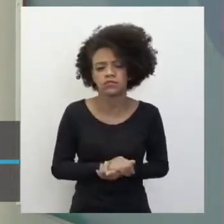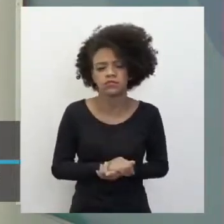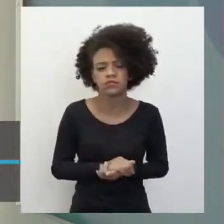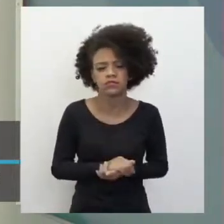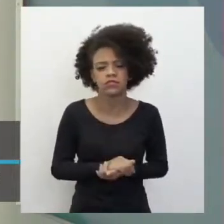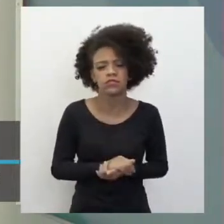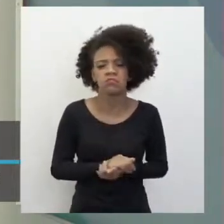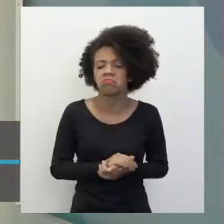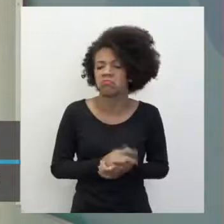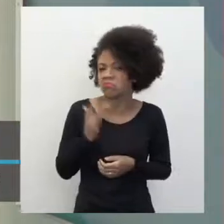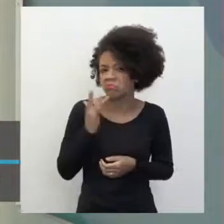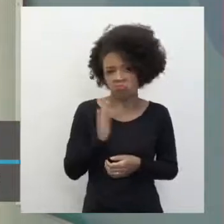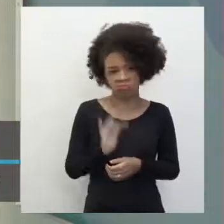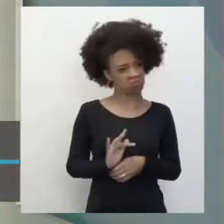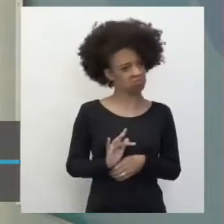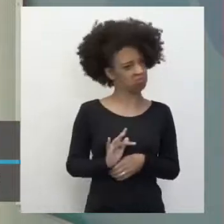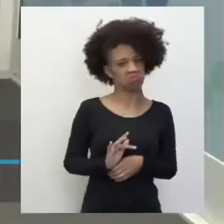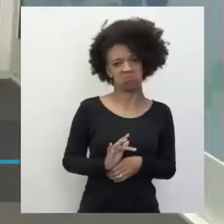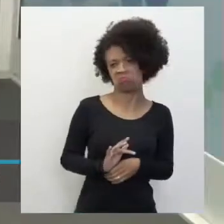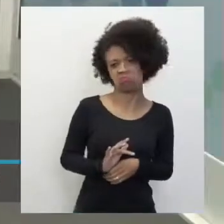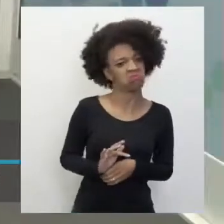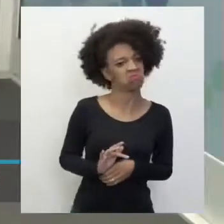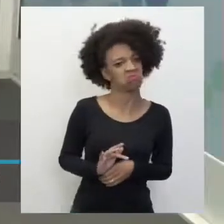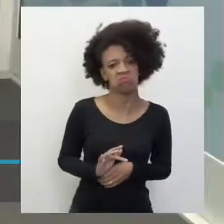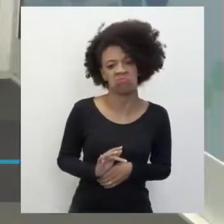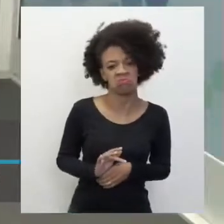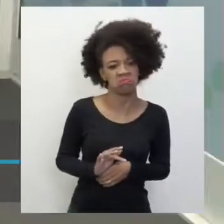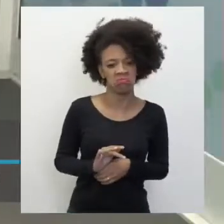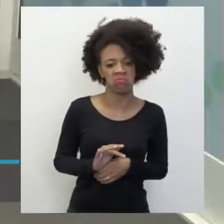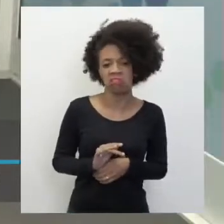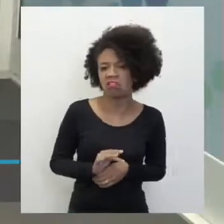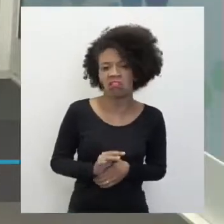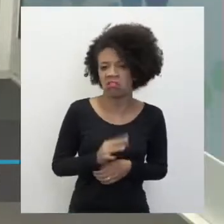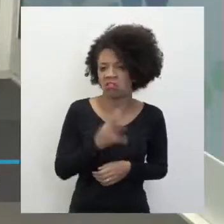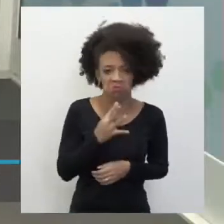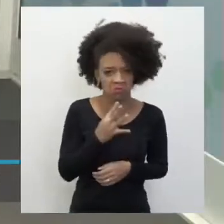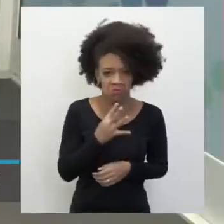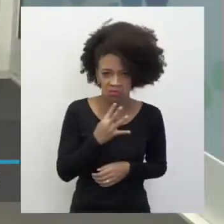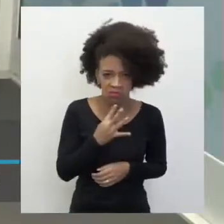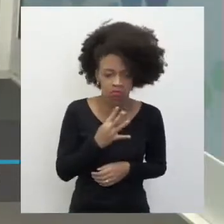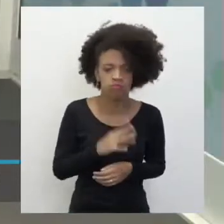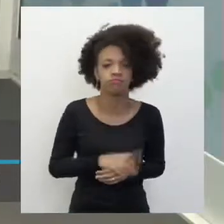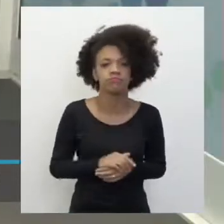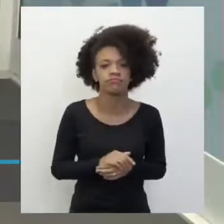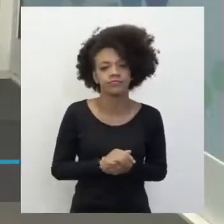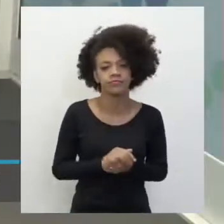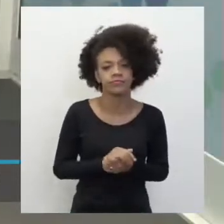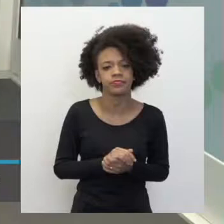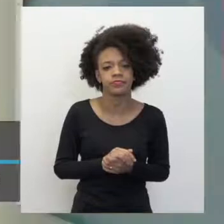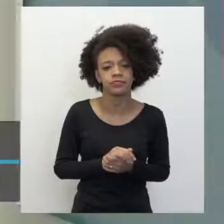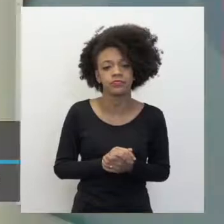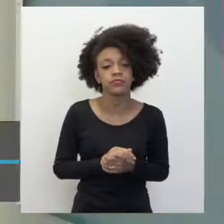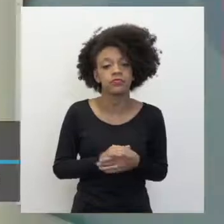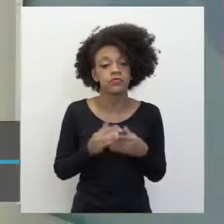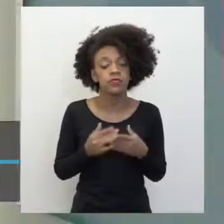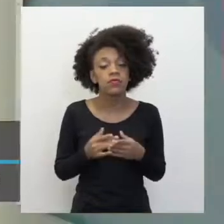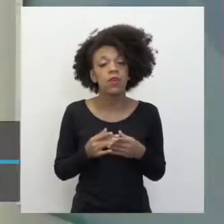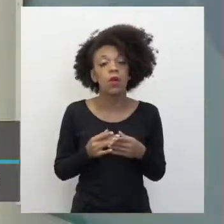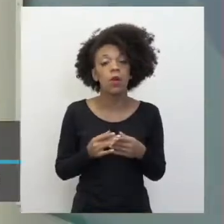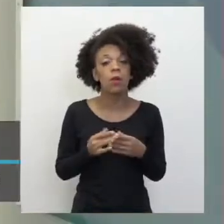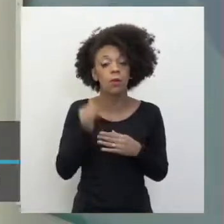dessa também. Eu não conheço. Eu também não. Daniele, não, né? O menino do dedo